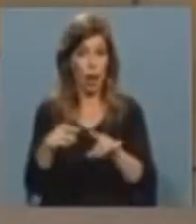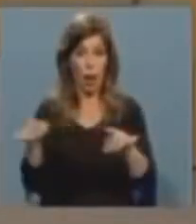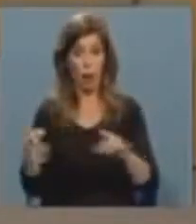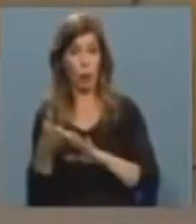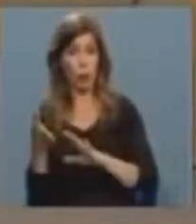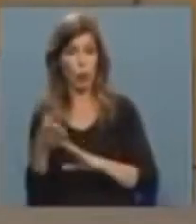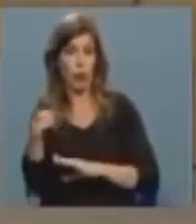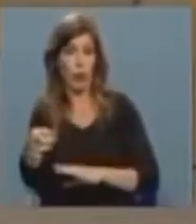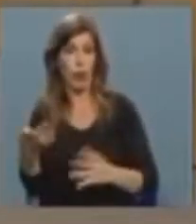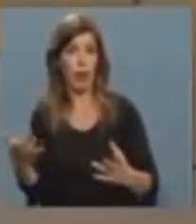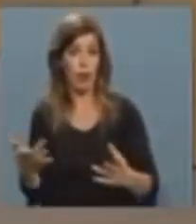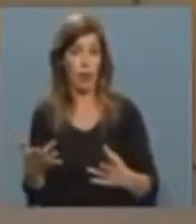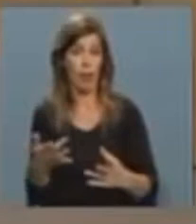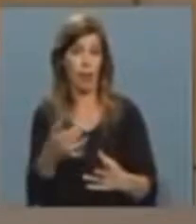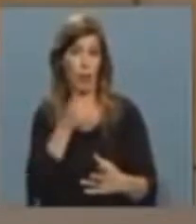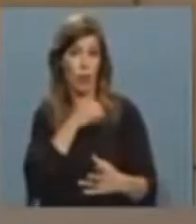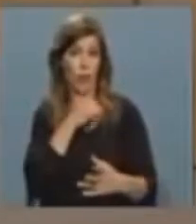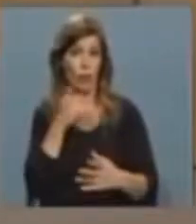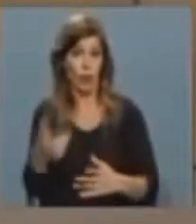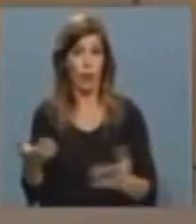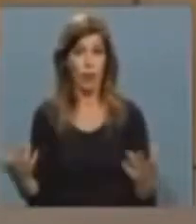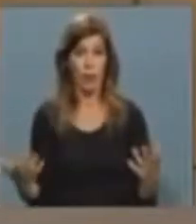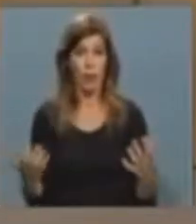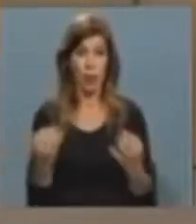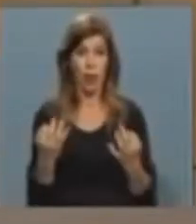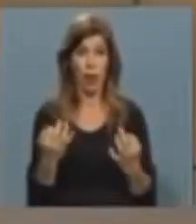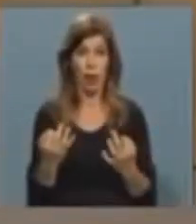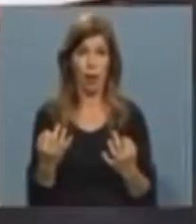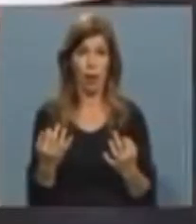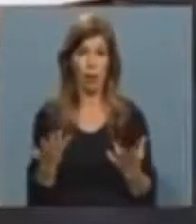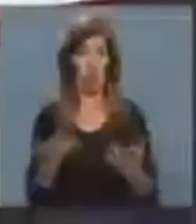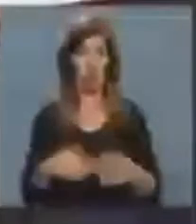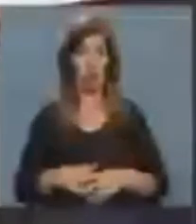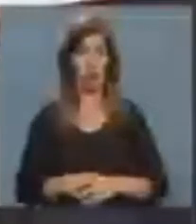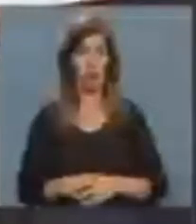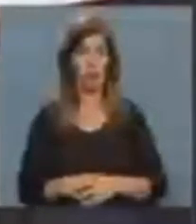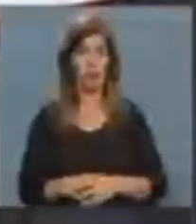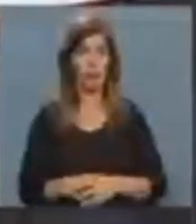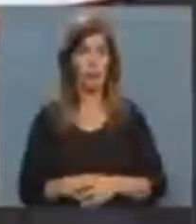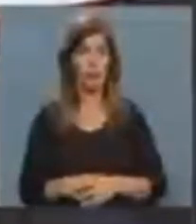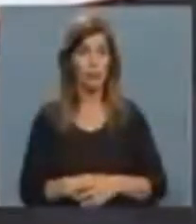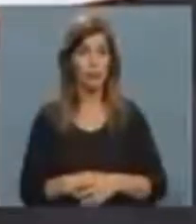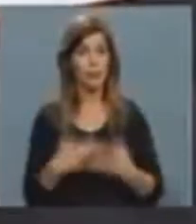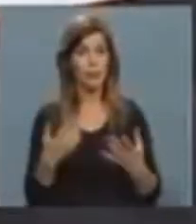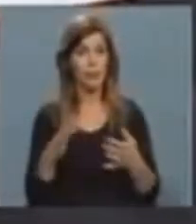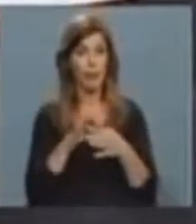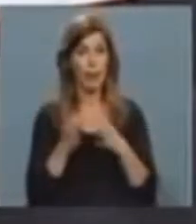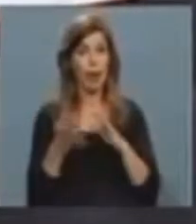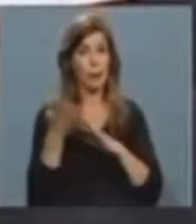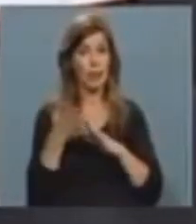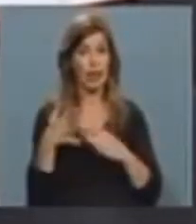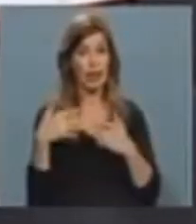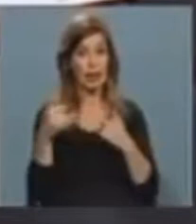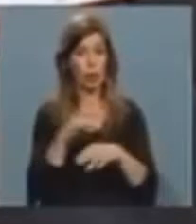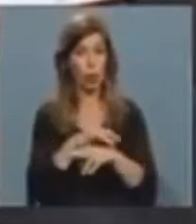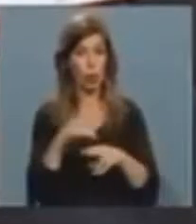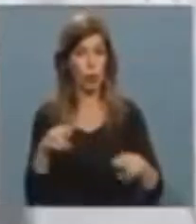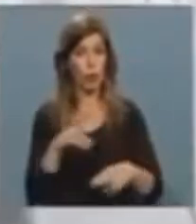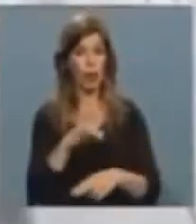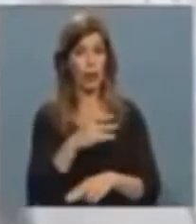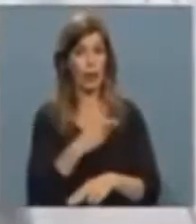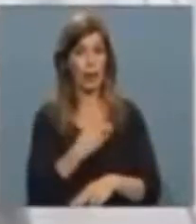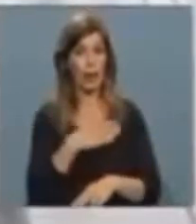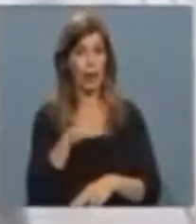digamos, padecem, é que arretam com as consequências. No que toca à emergência pré-hospitalar, Ricardo